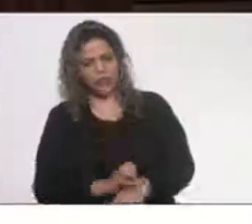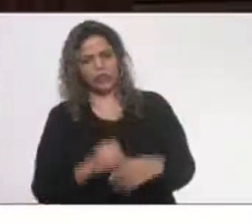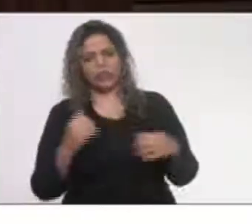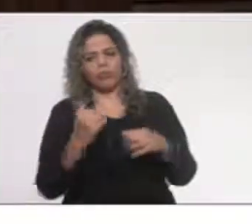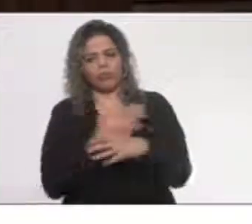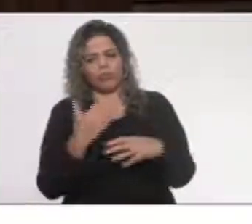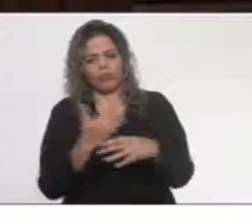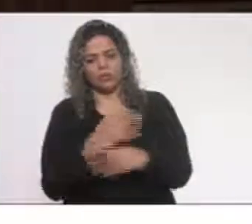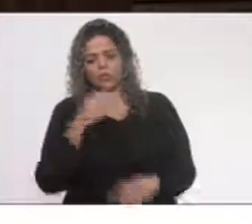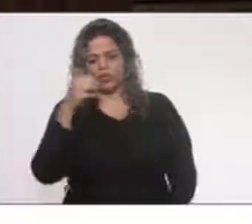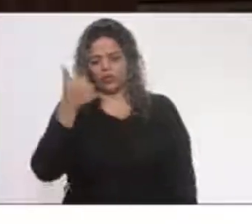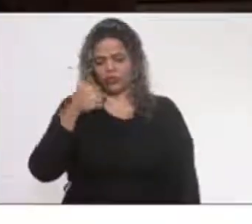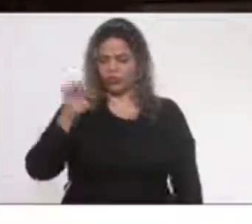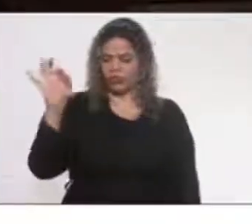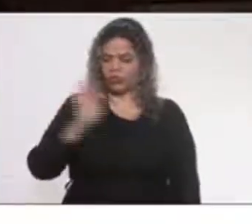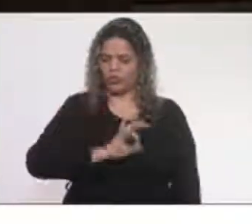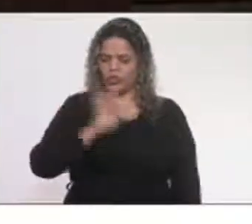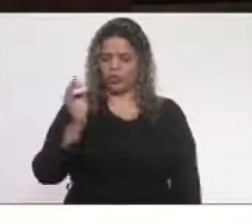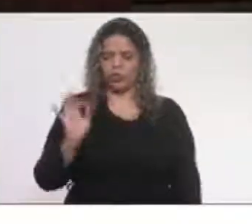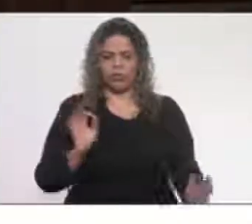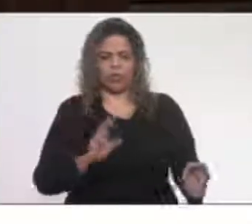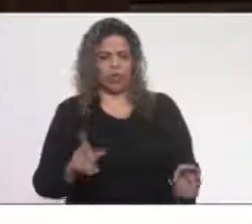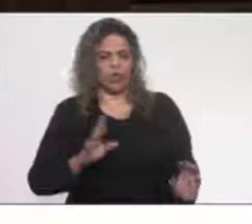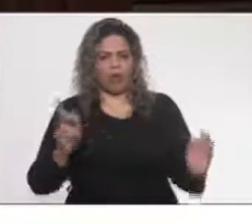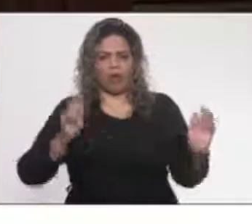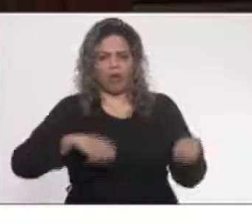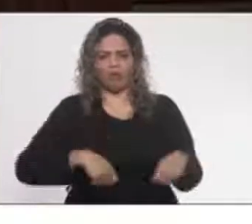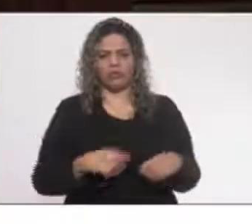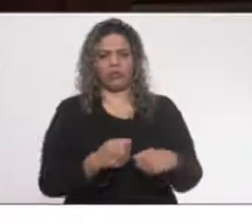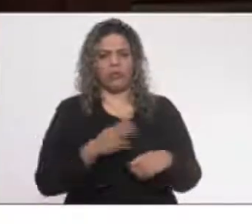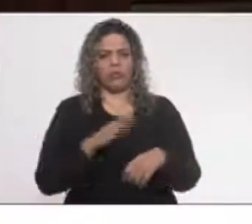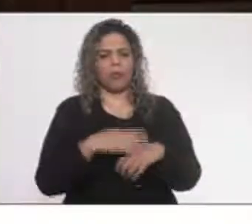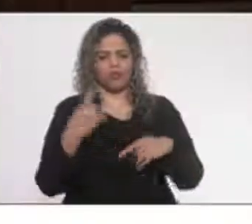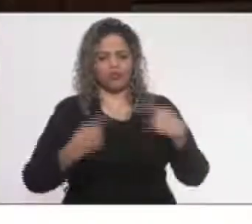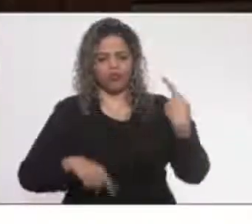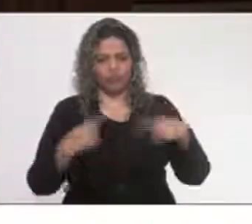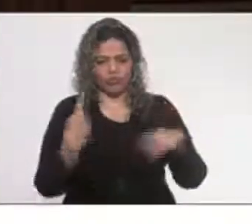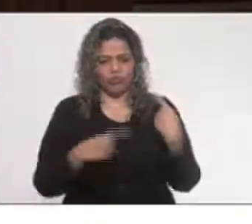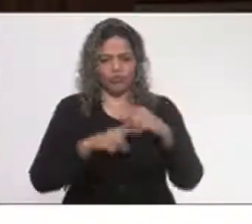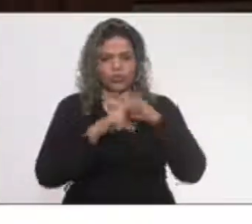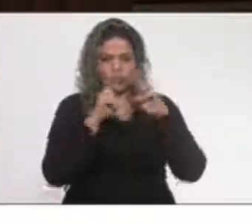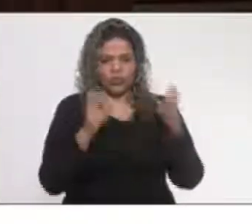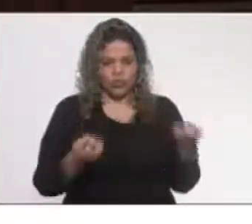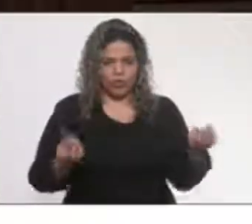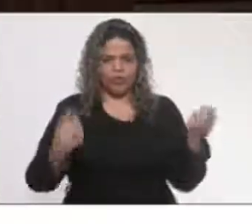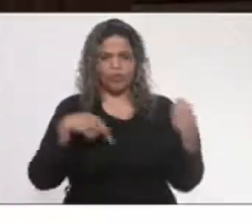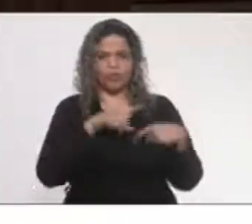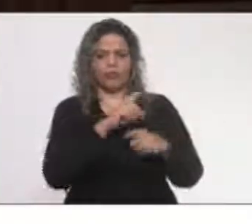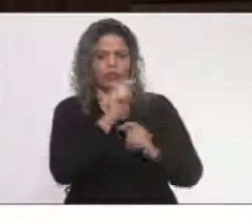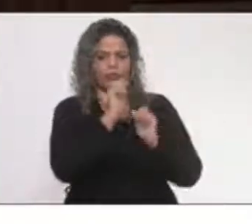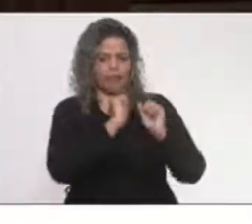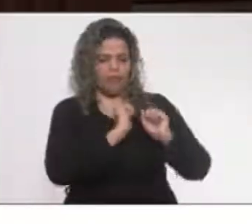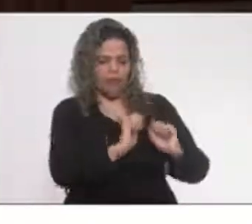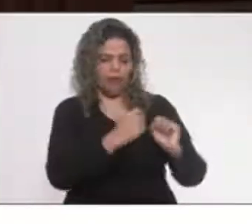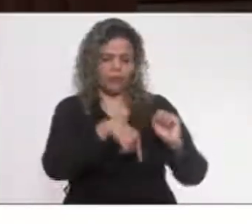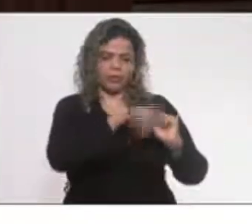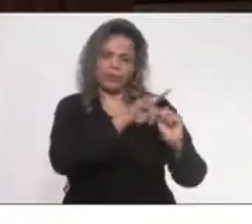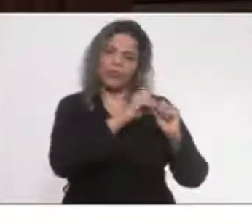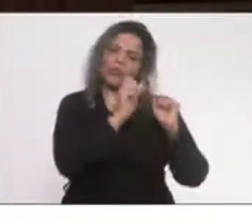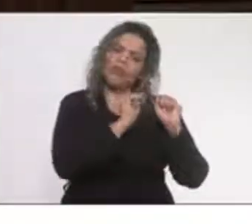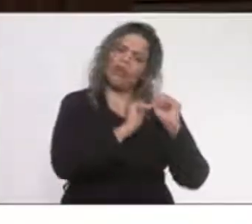e 18% da educação não serem mais garantidos, que é uma discussão sobre a possibilidade de se fazer uma reforma tributária que